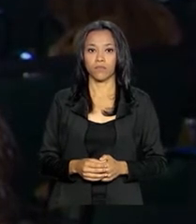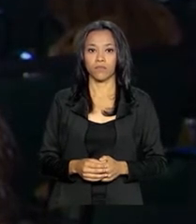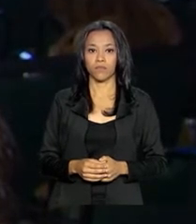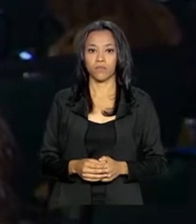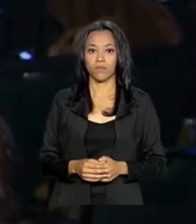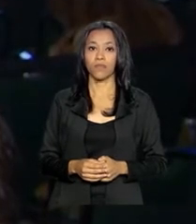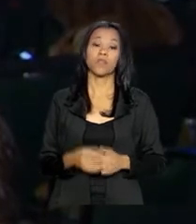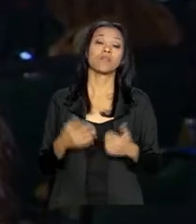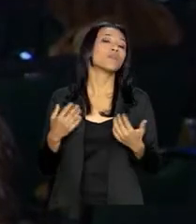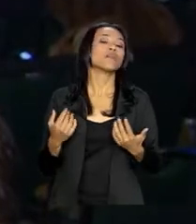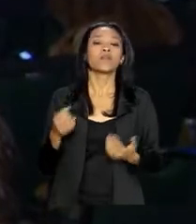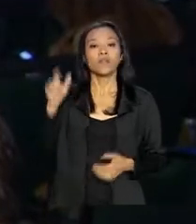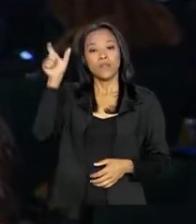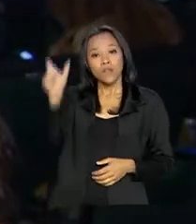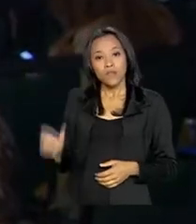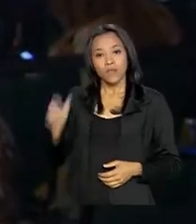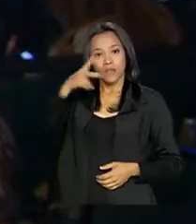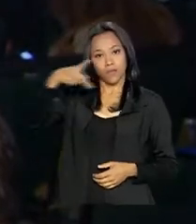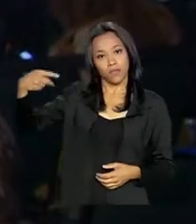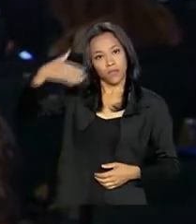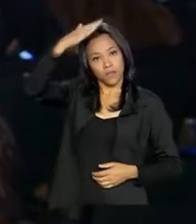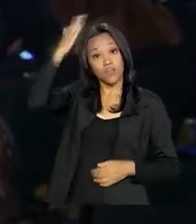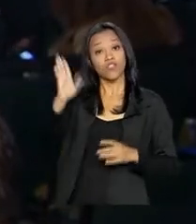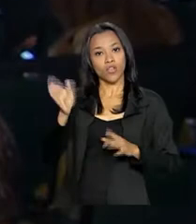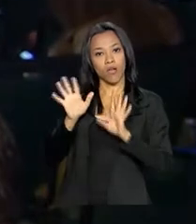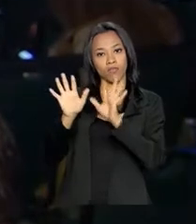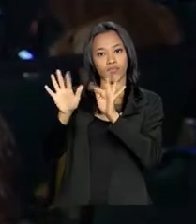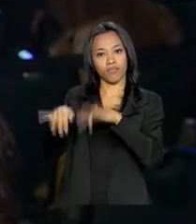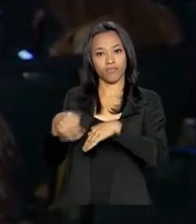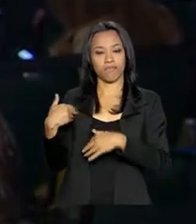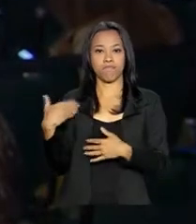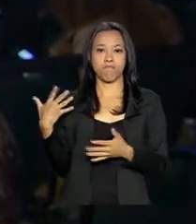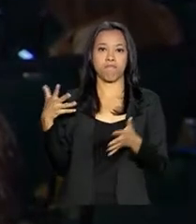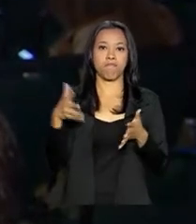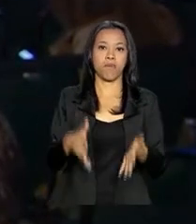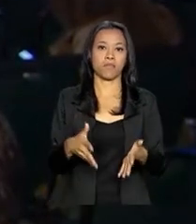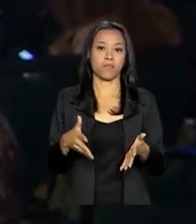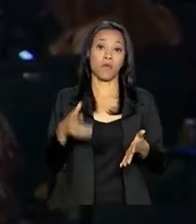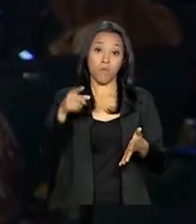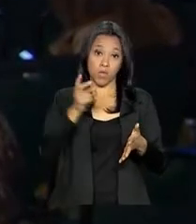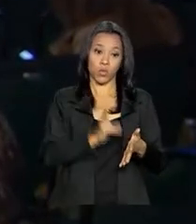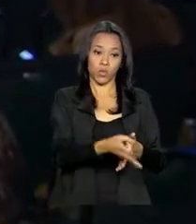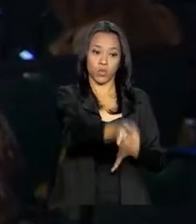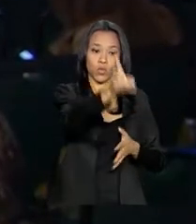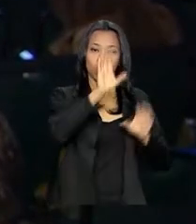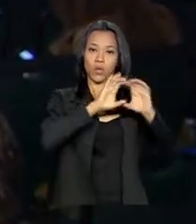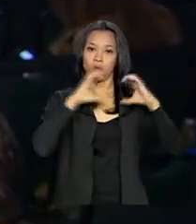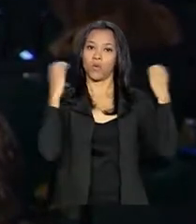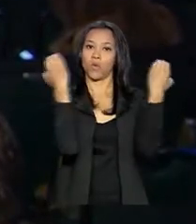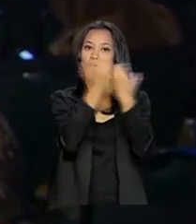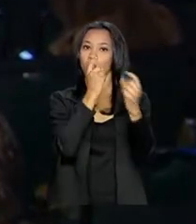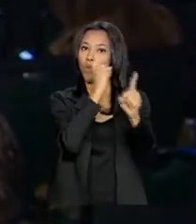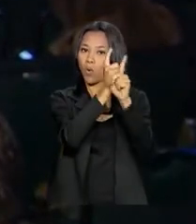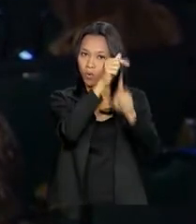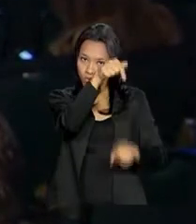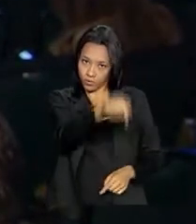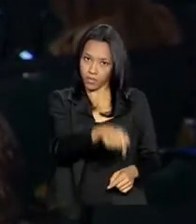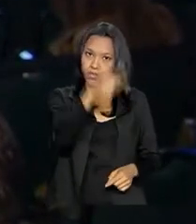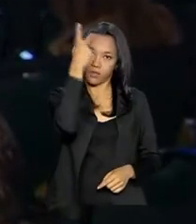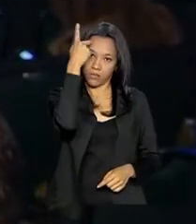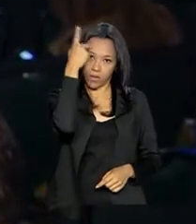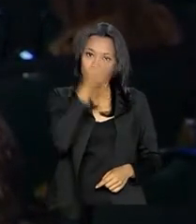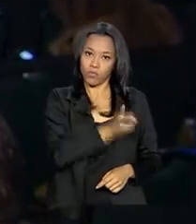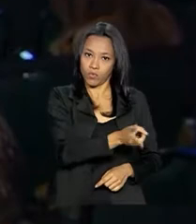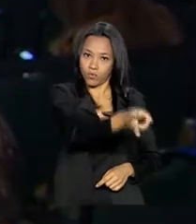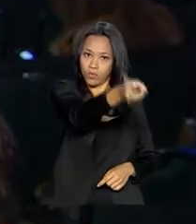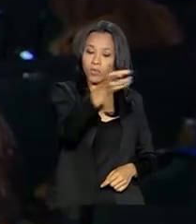O presidente Michel Temer já encerrou a participação dele aqui no Congresso, mas o Congresso continua até amanhã aqui em São Paulo.